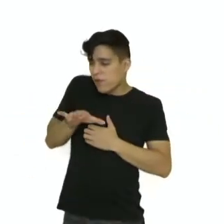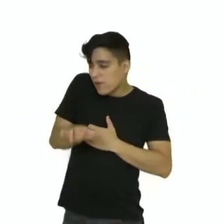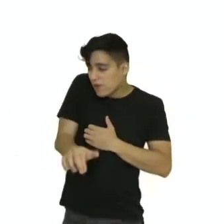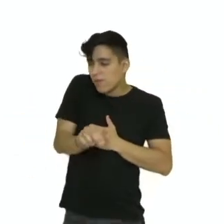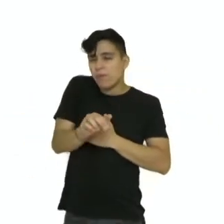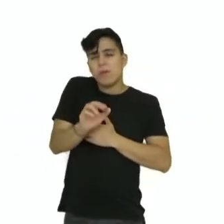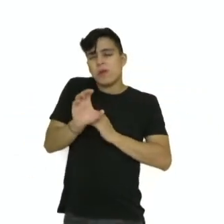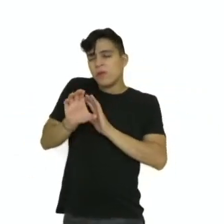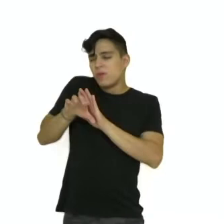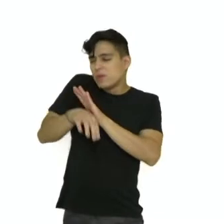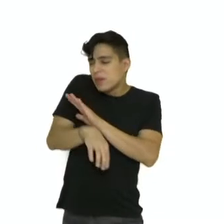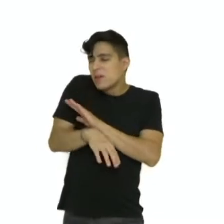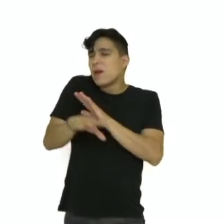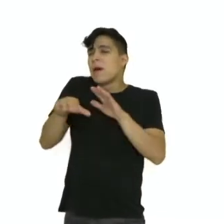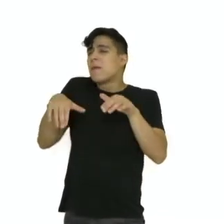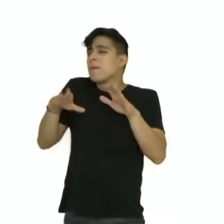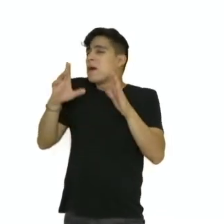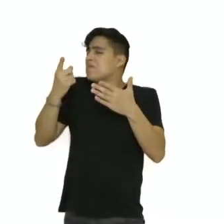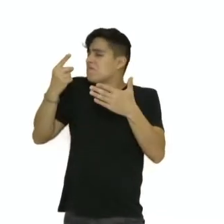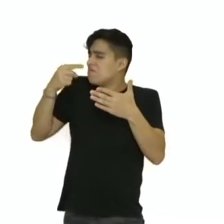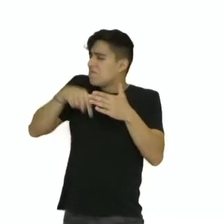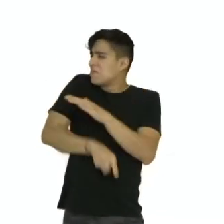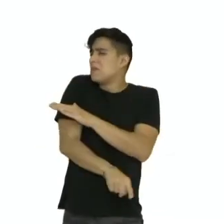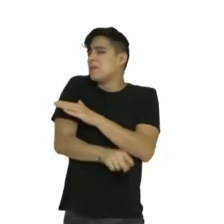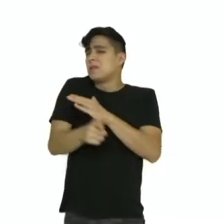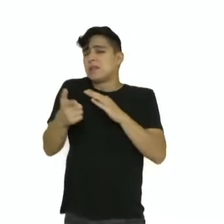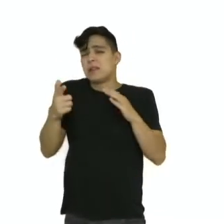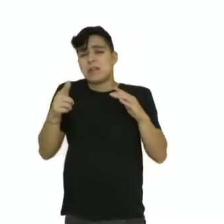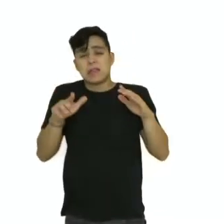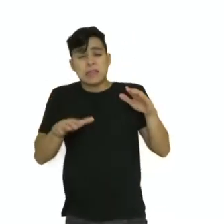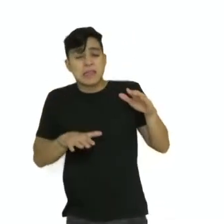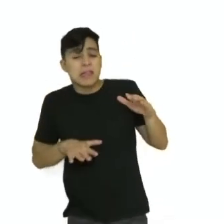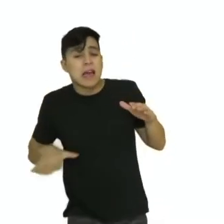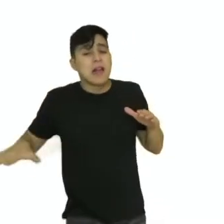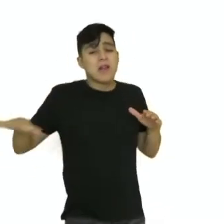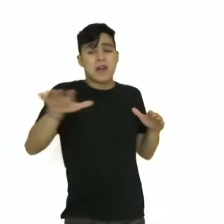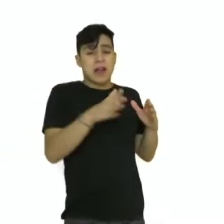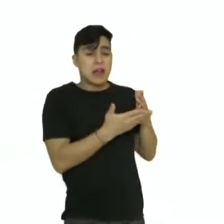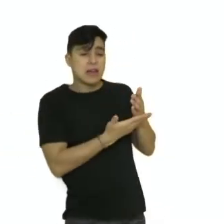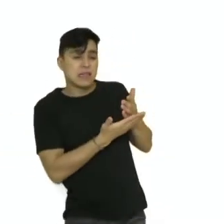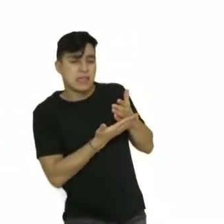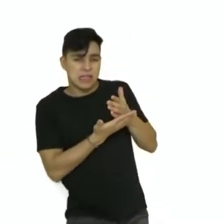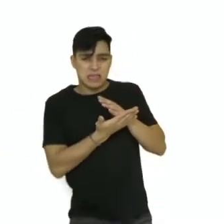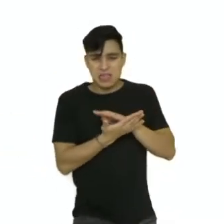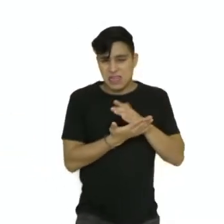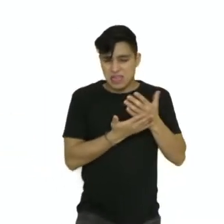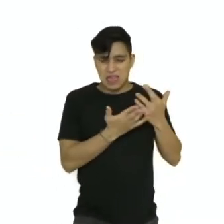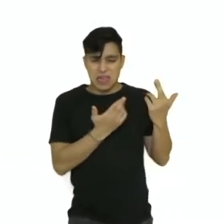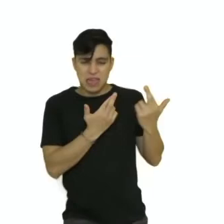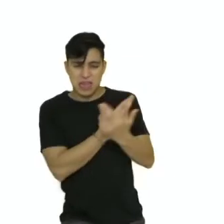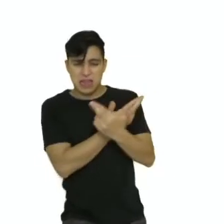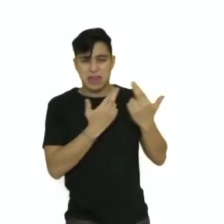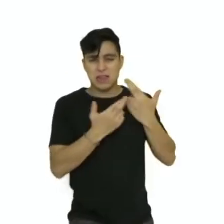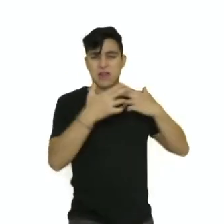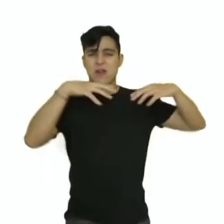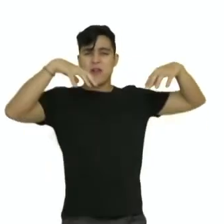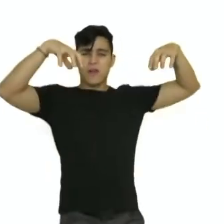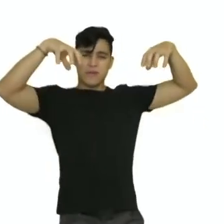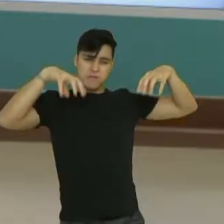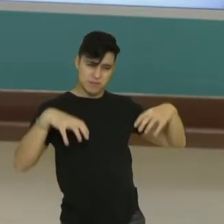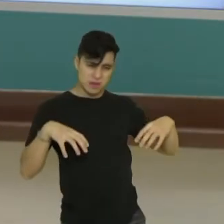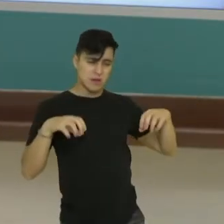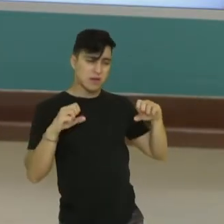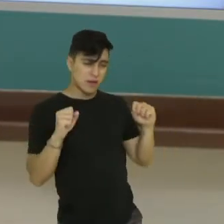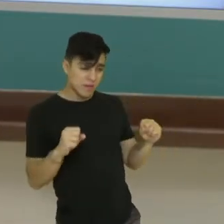dinâmico e designa uma frente de expansão ou uma zona de inter-relações entre os diferentes meios, que podem ou não